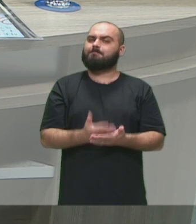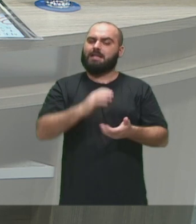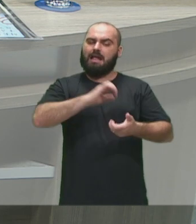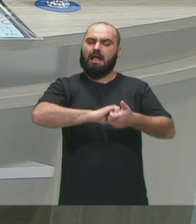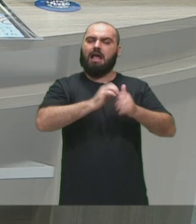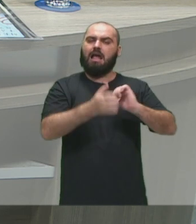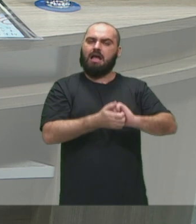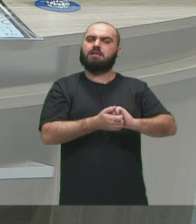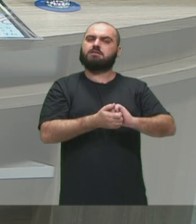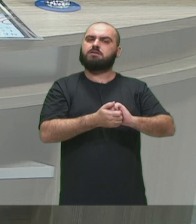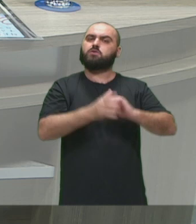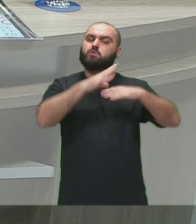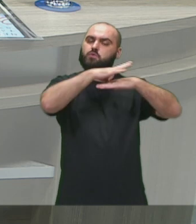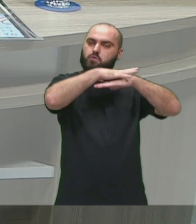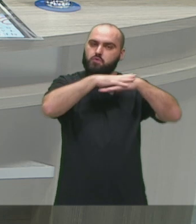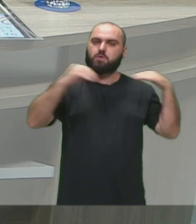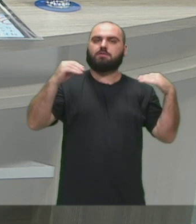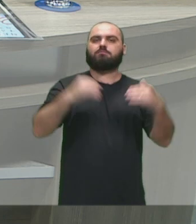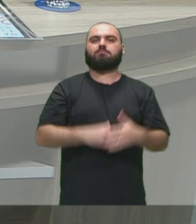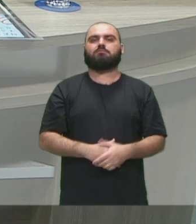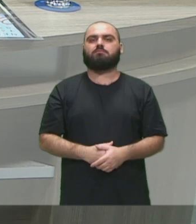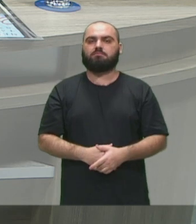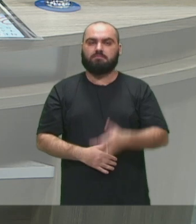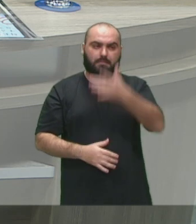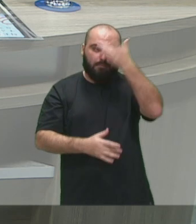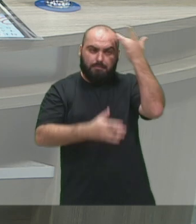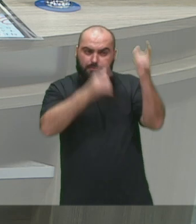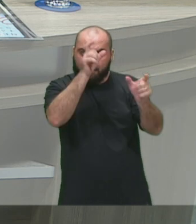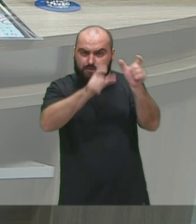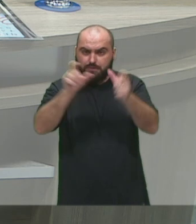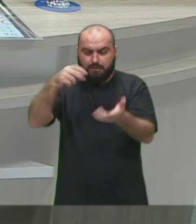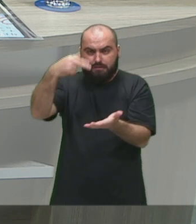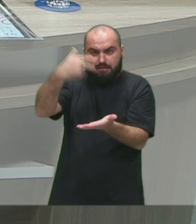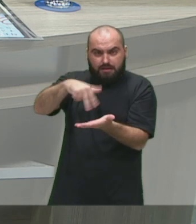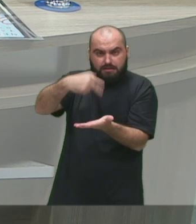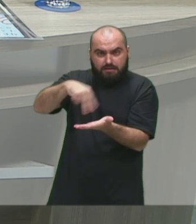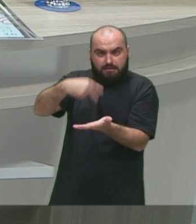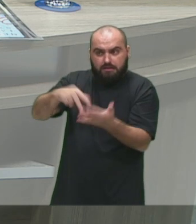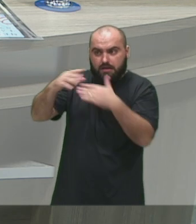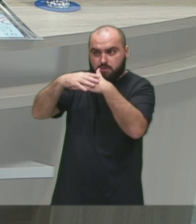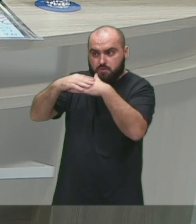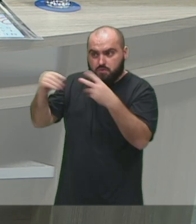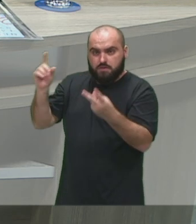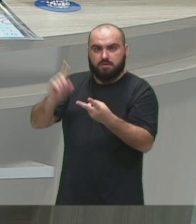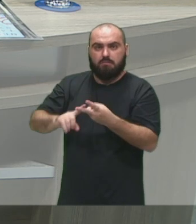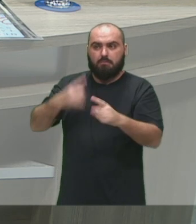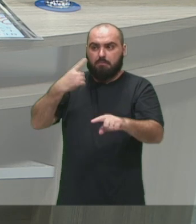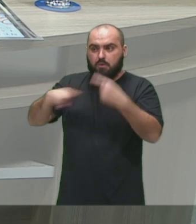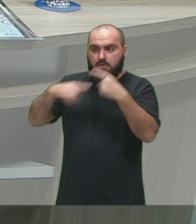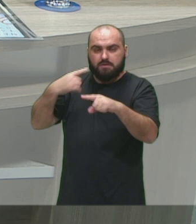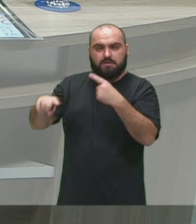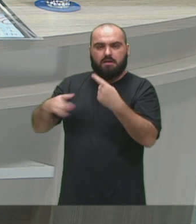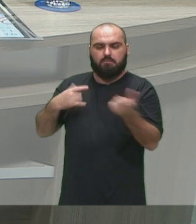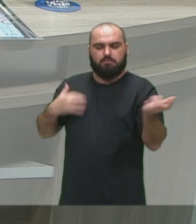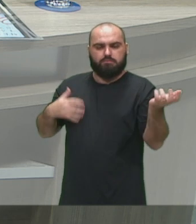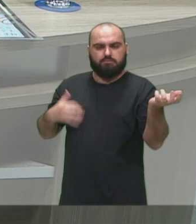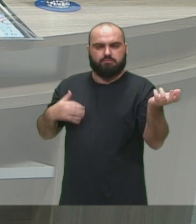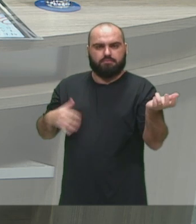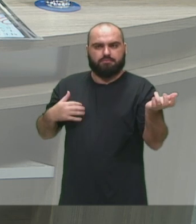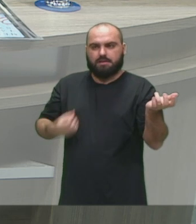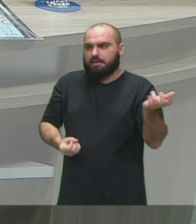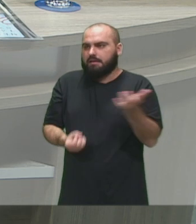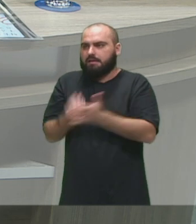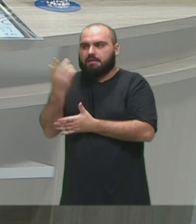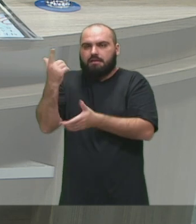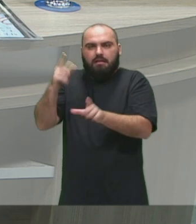curar. Pessoas por meio da dança recebem cura, pessoas por meio da música, da composição.